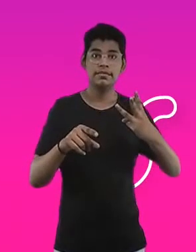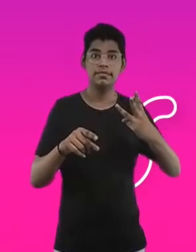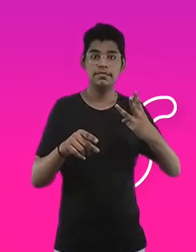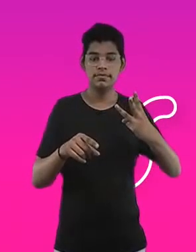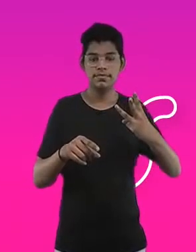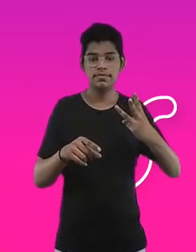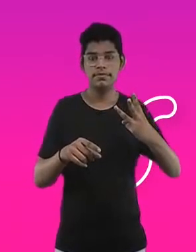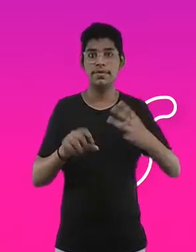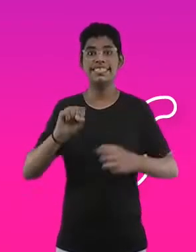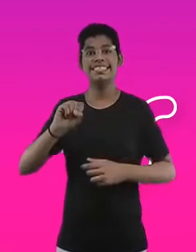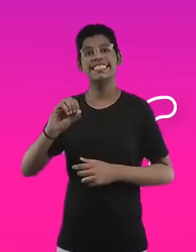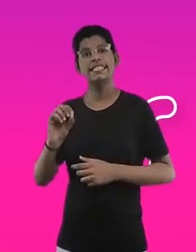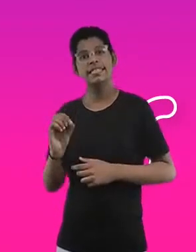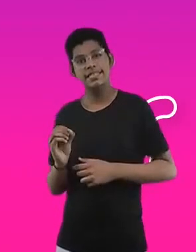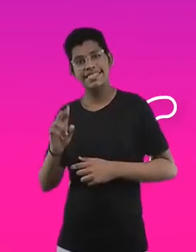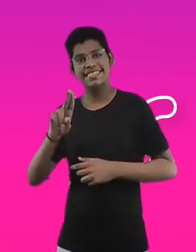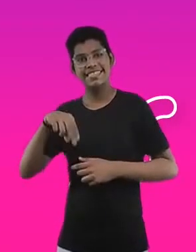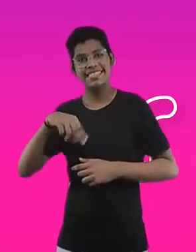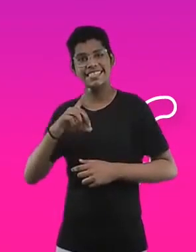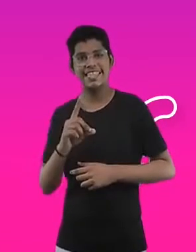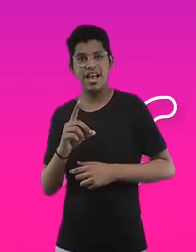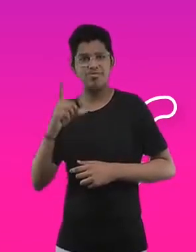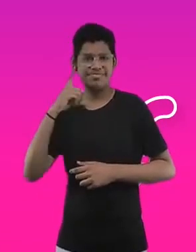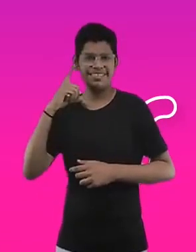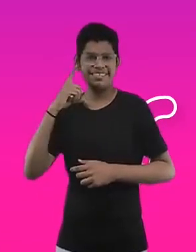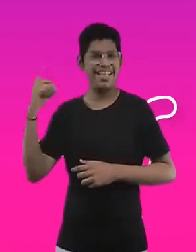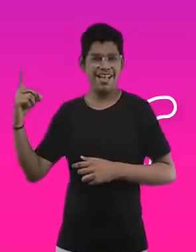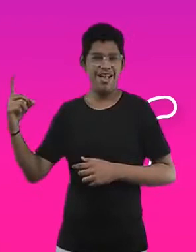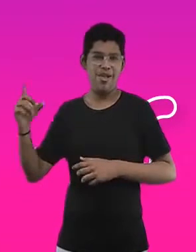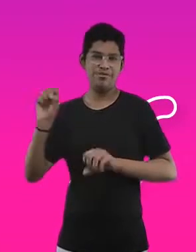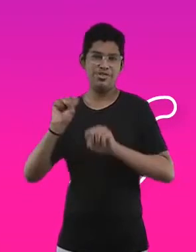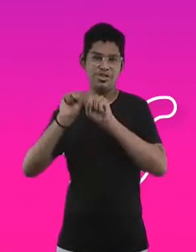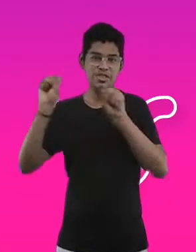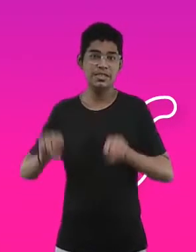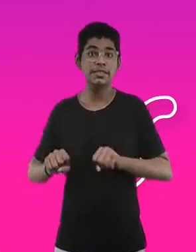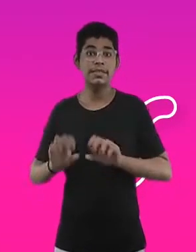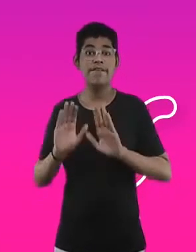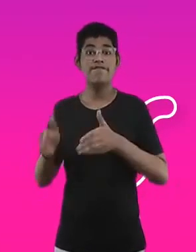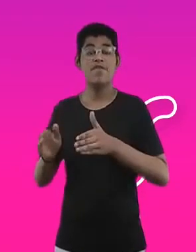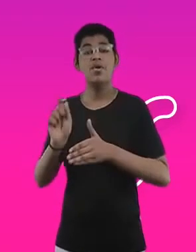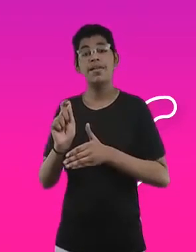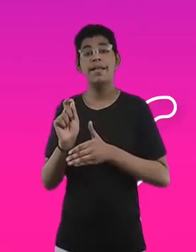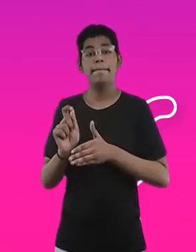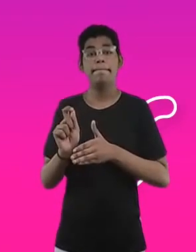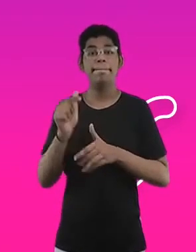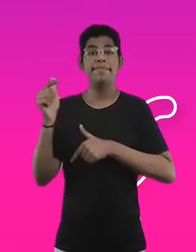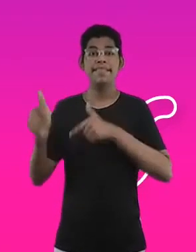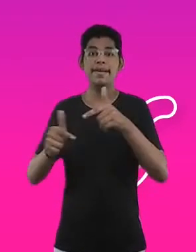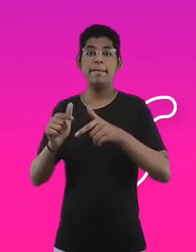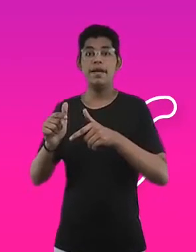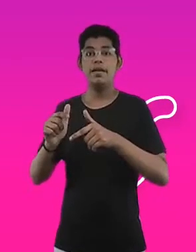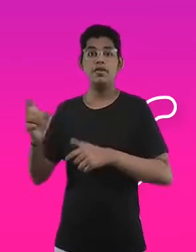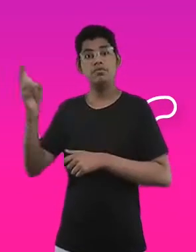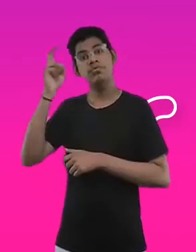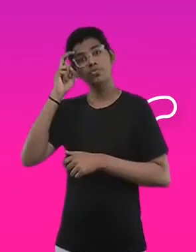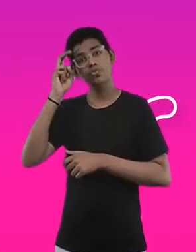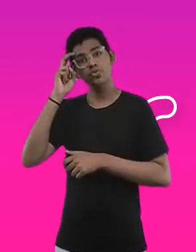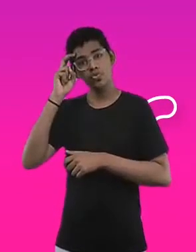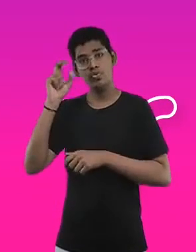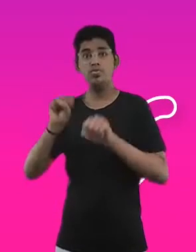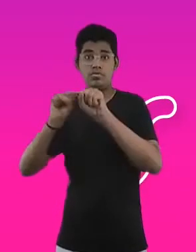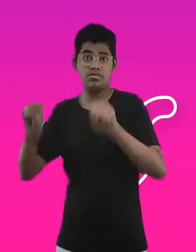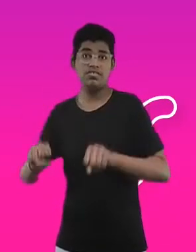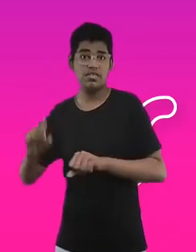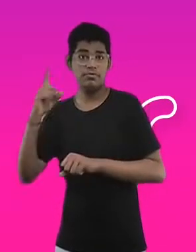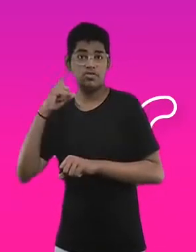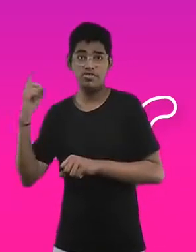é uma iniciativa que é pautada em uma dinâmica ligada à cultura sound system e à emancipação